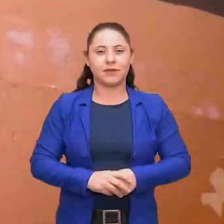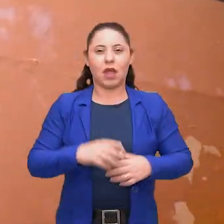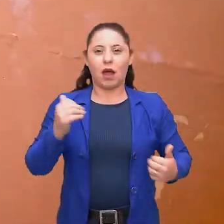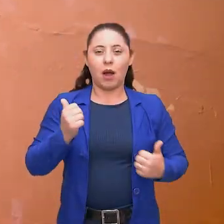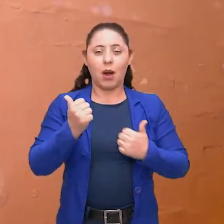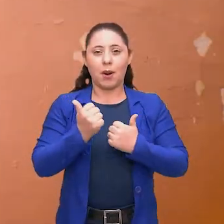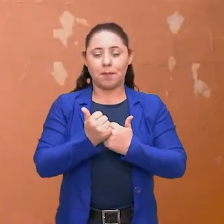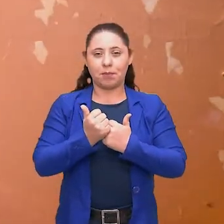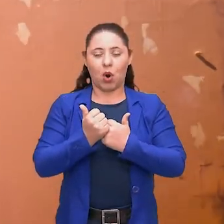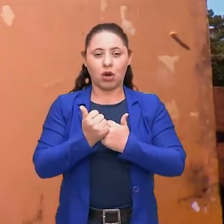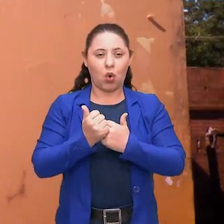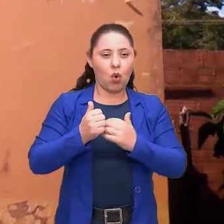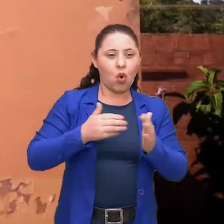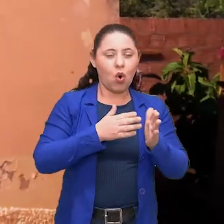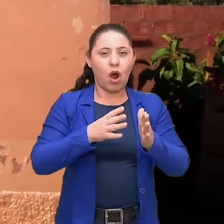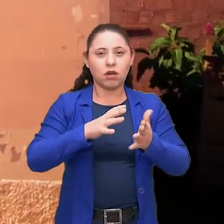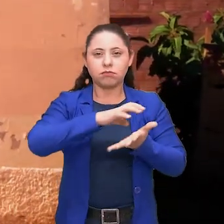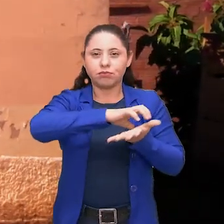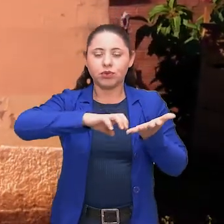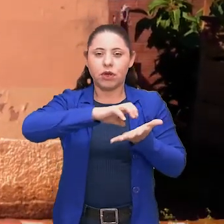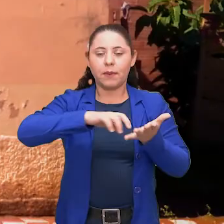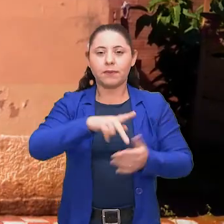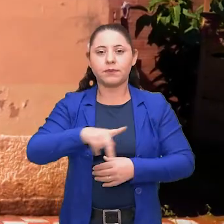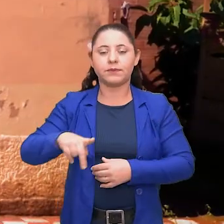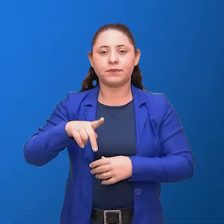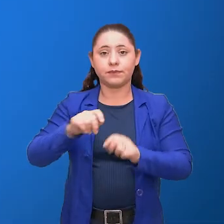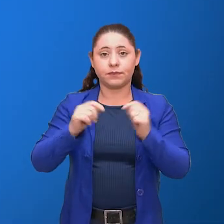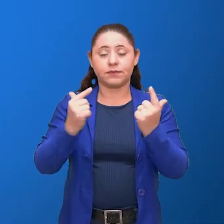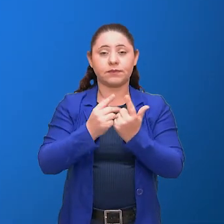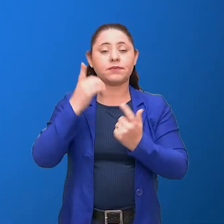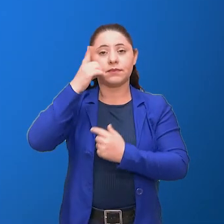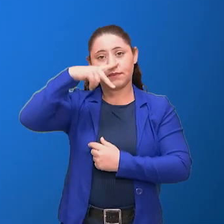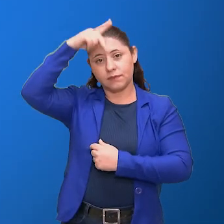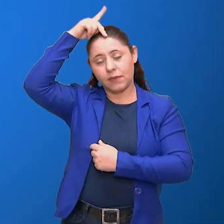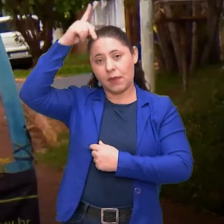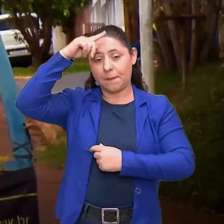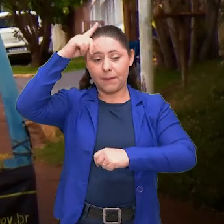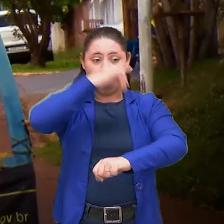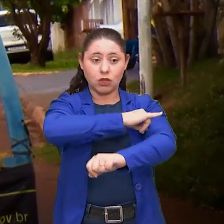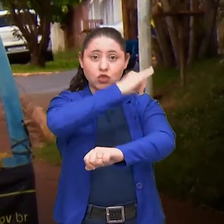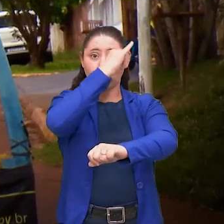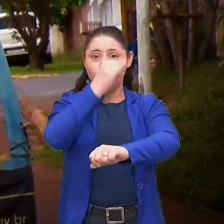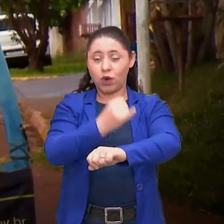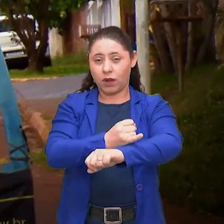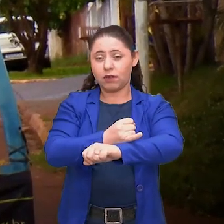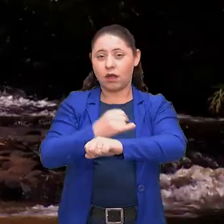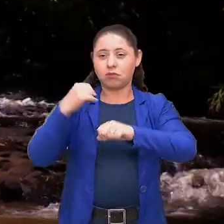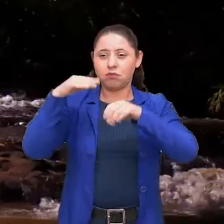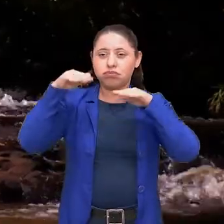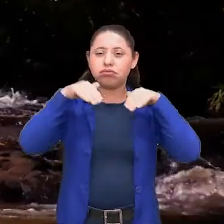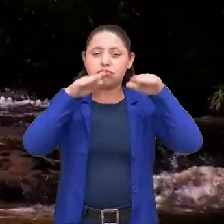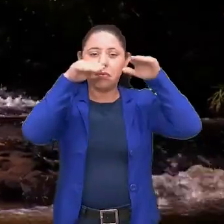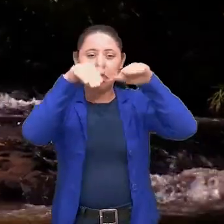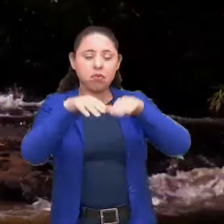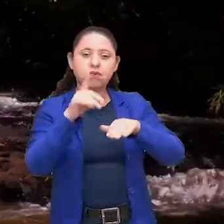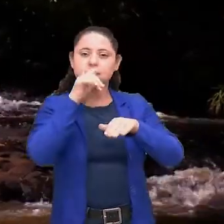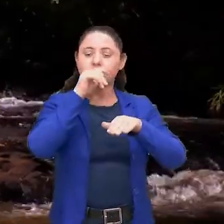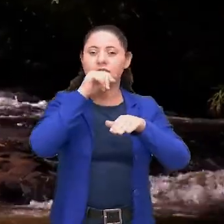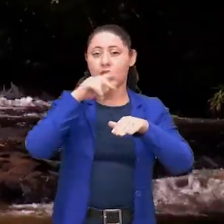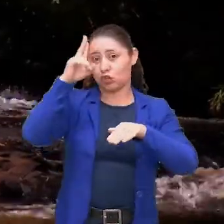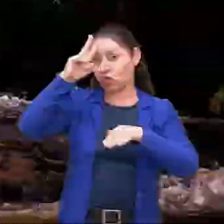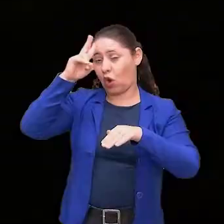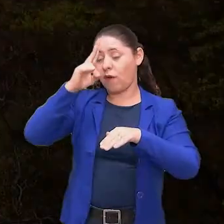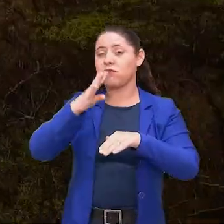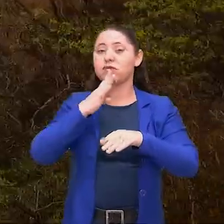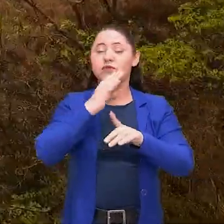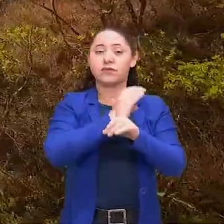Em apoio ao programa Rota Rupestre, o presidente da Alemes, deputado Paulo Correia, nos envia para Jaraguari, que tem cachoeiras e muita história para